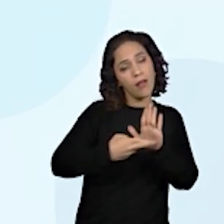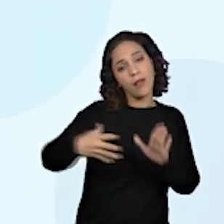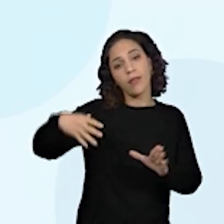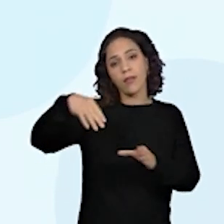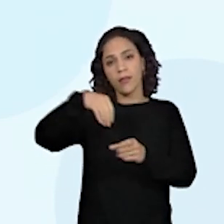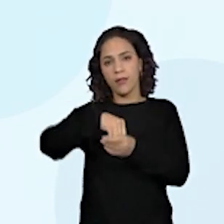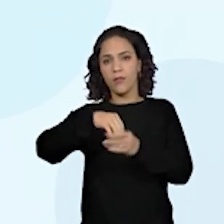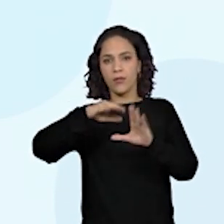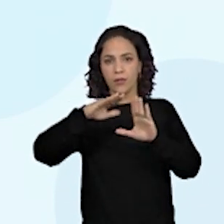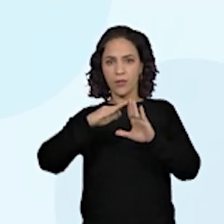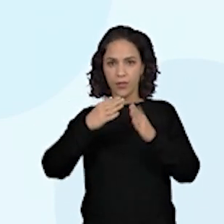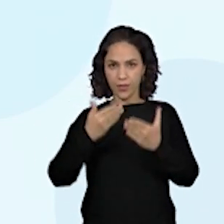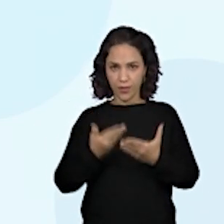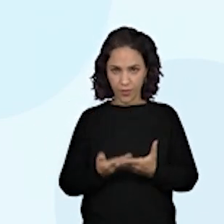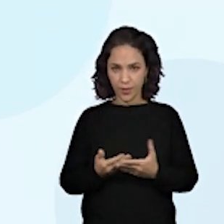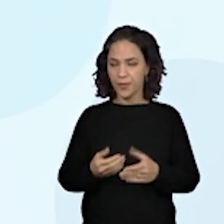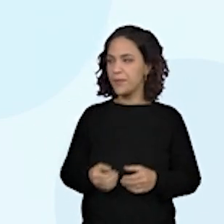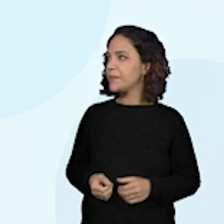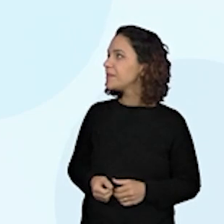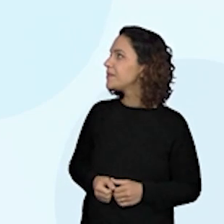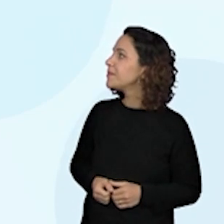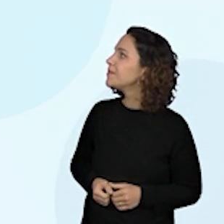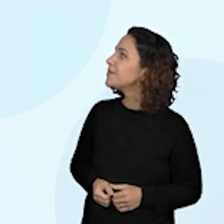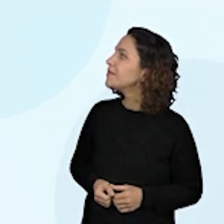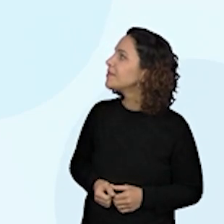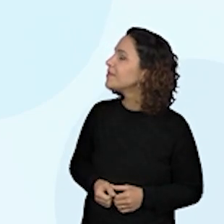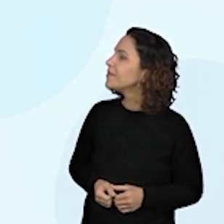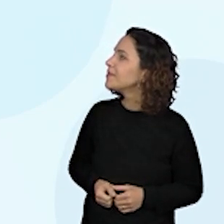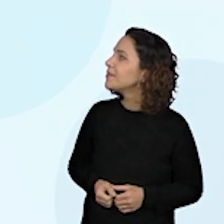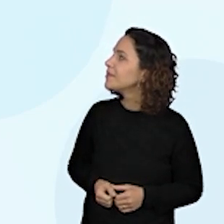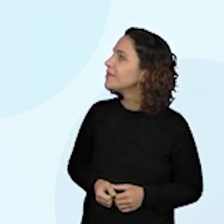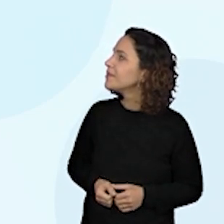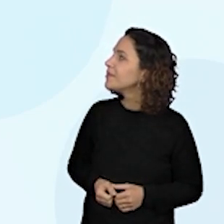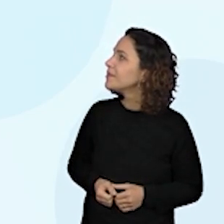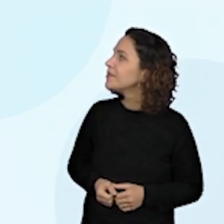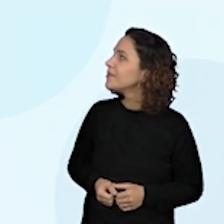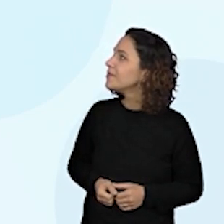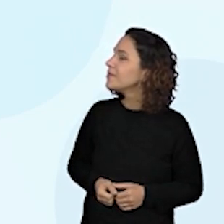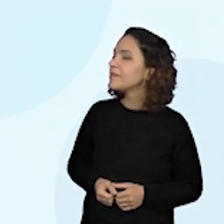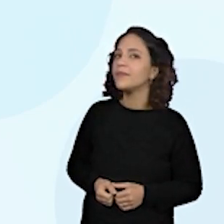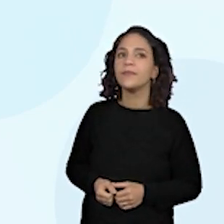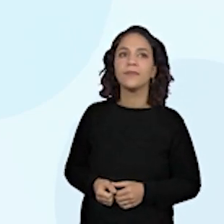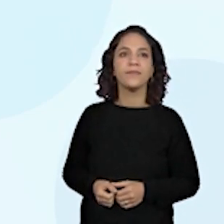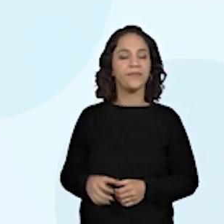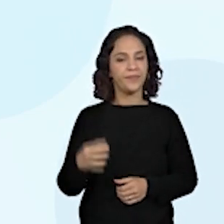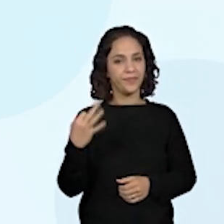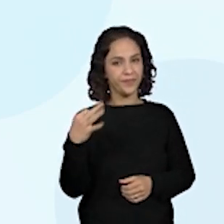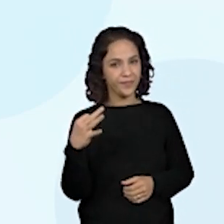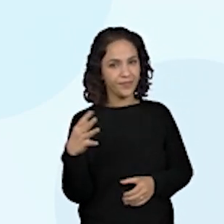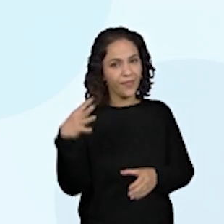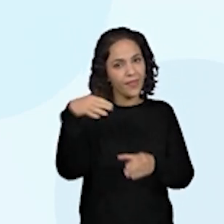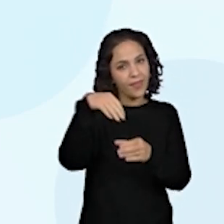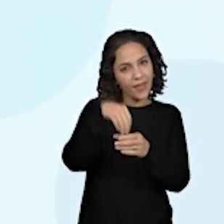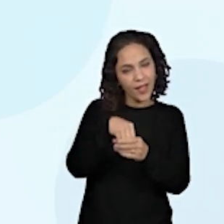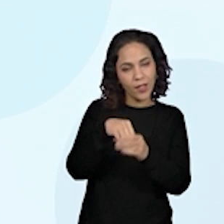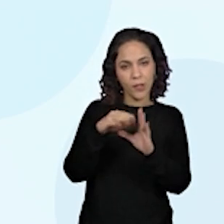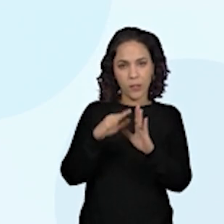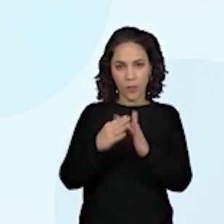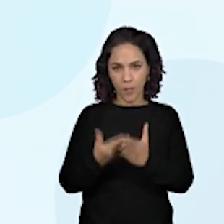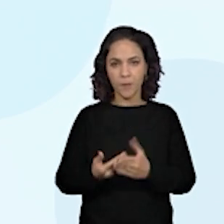que organizam a comunidade escolar. A vida na escola. Vamos